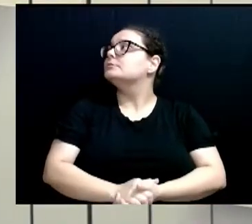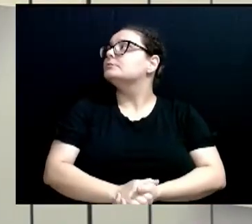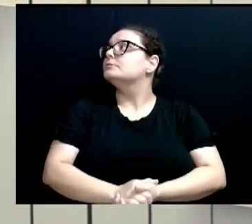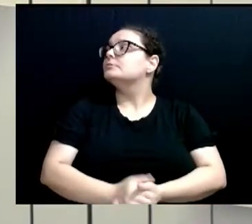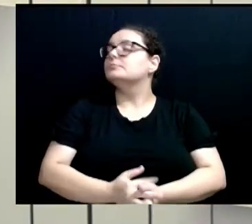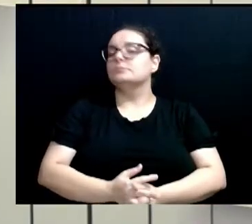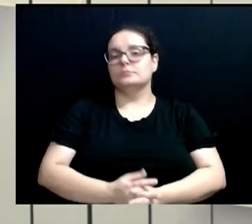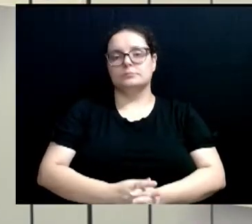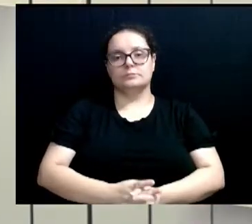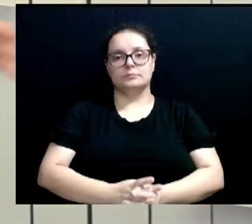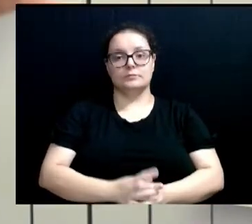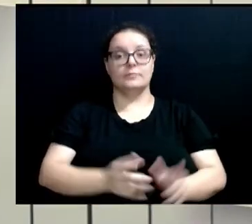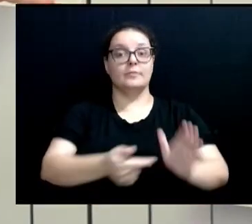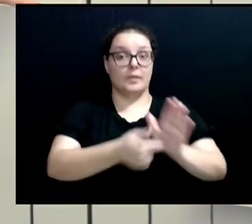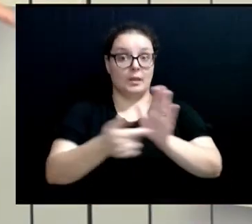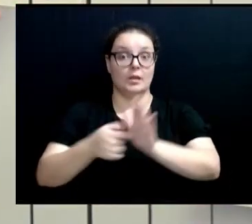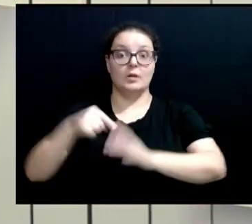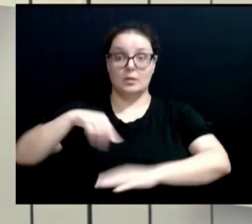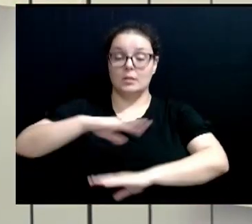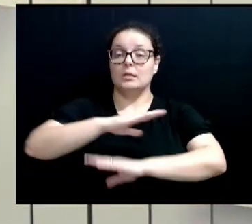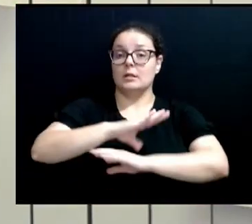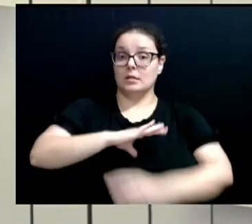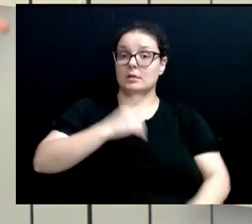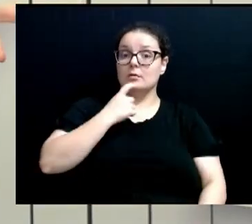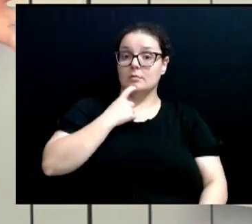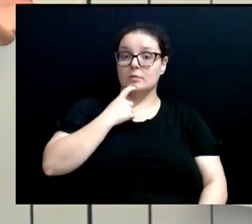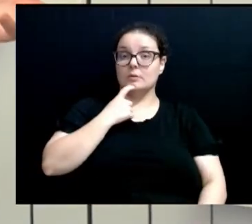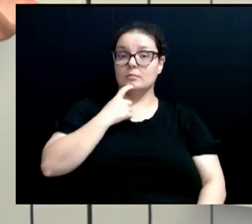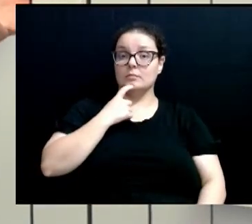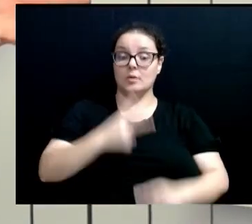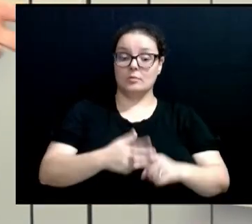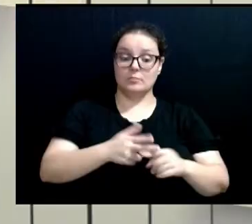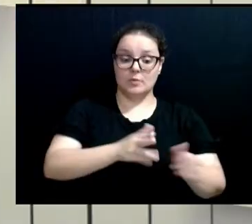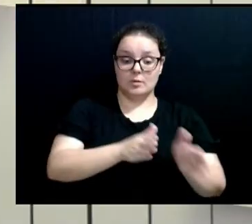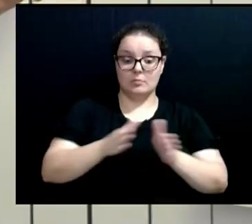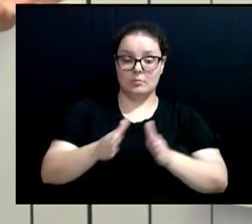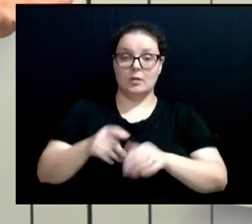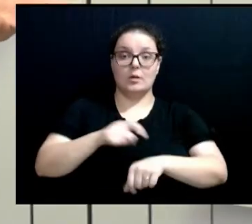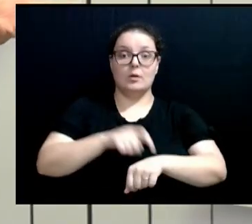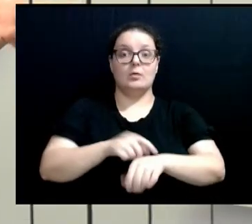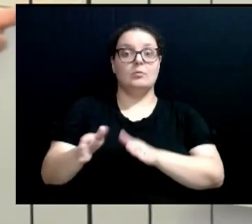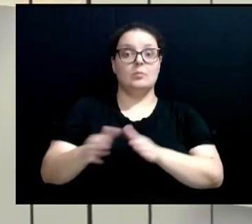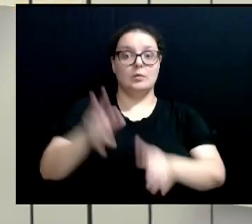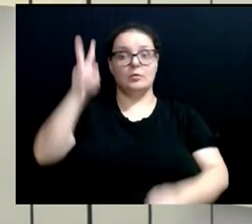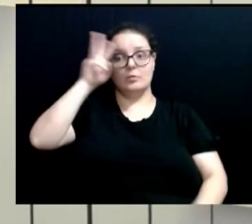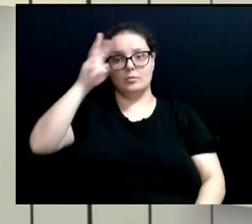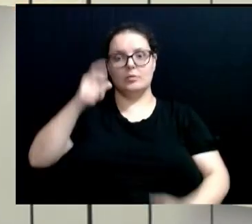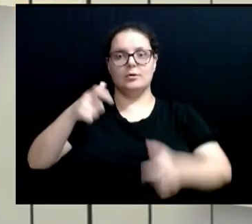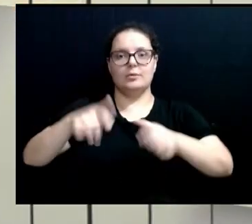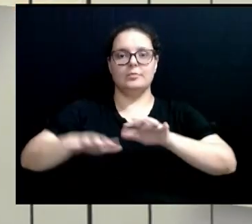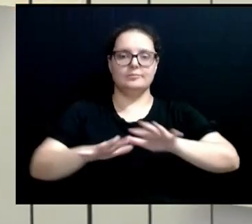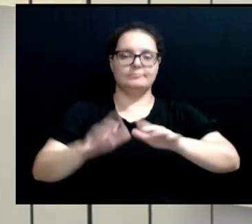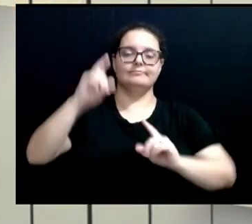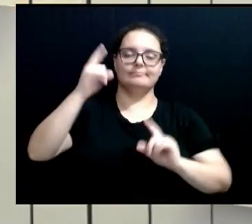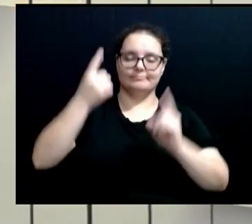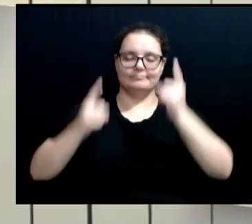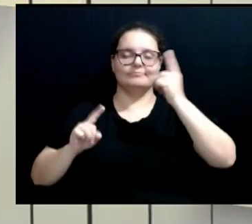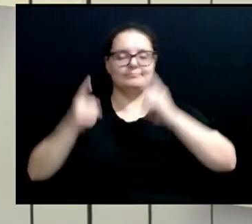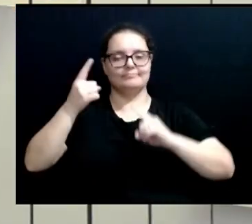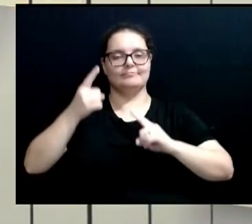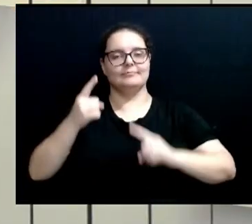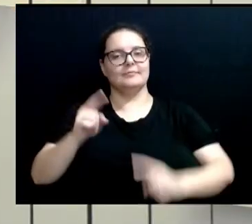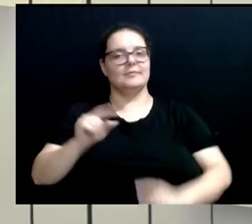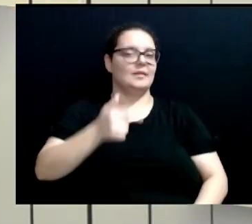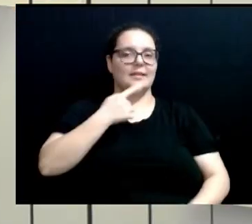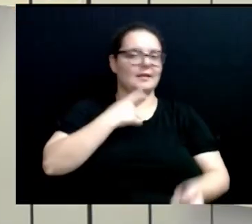Exposição aqui na Câmara de Campinas retrata momentos da história do bloco carnavalesco Nem Sangue Nem Areia,